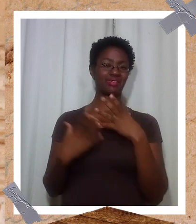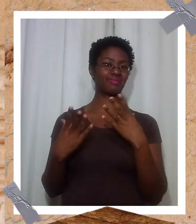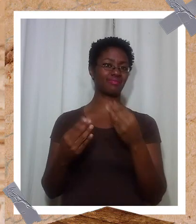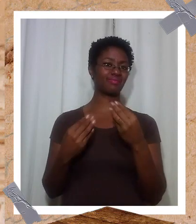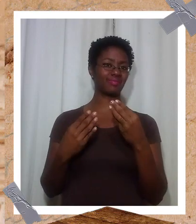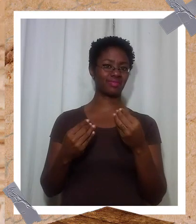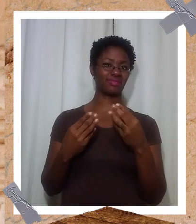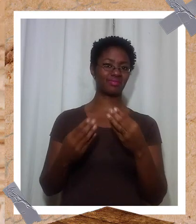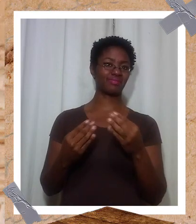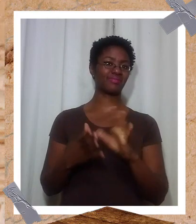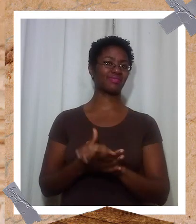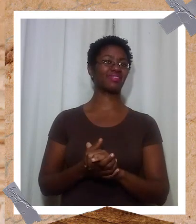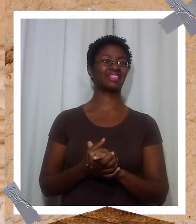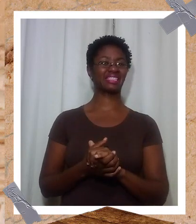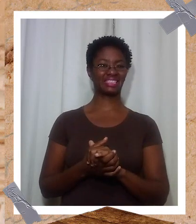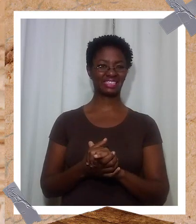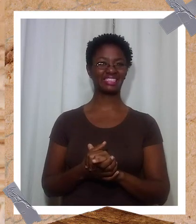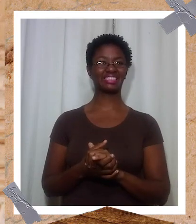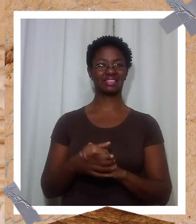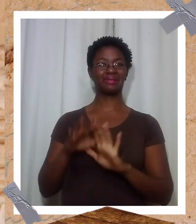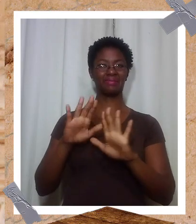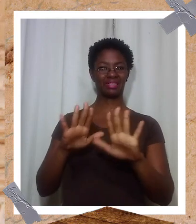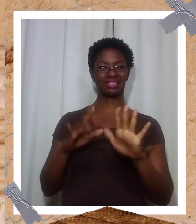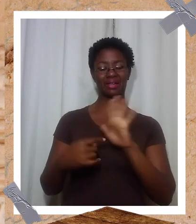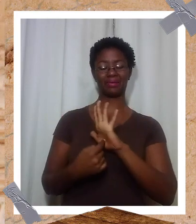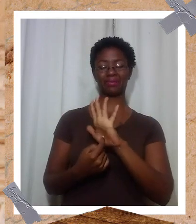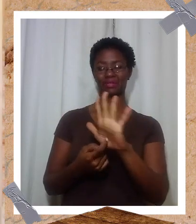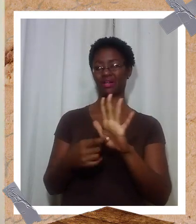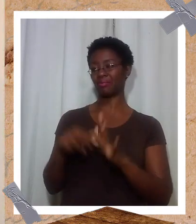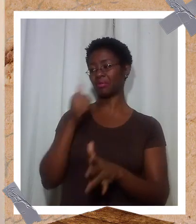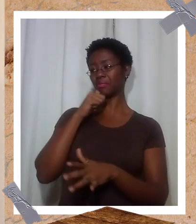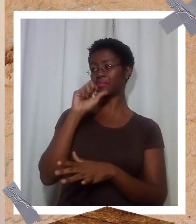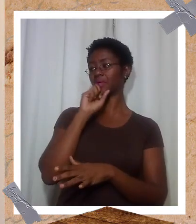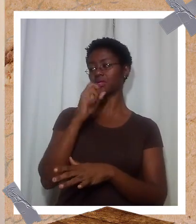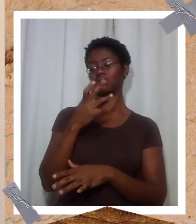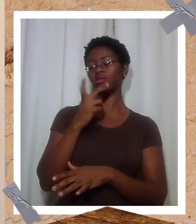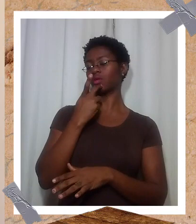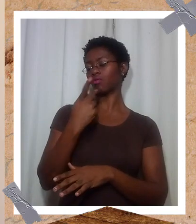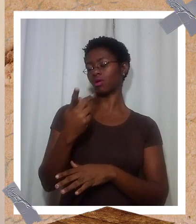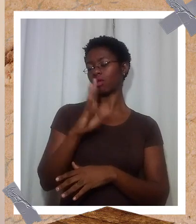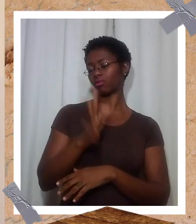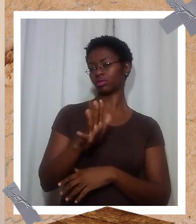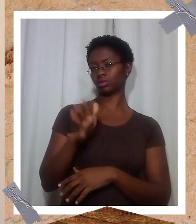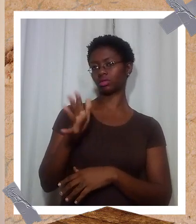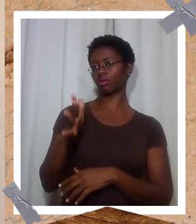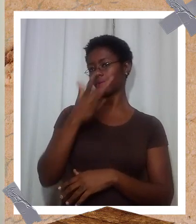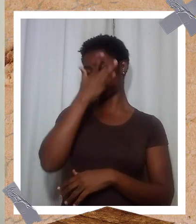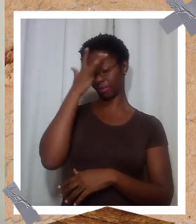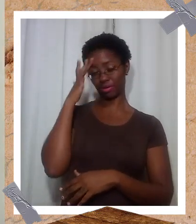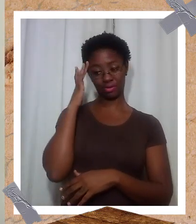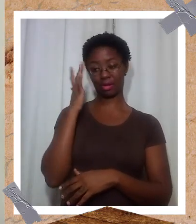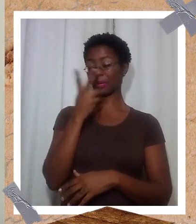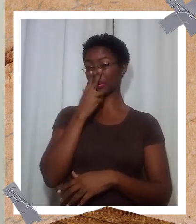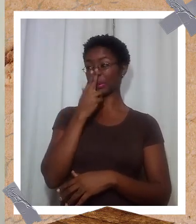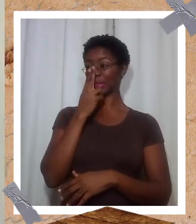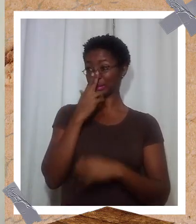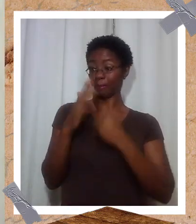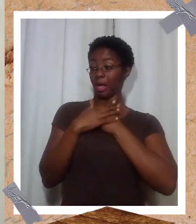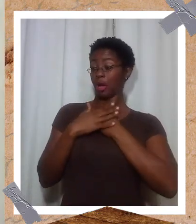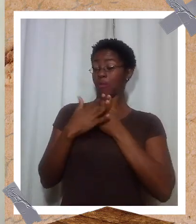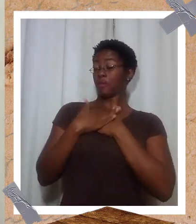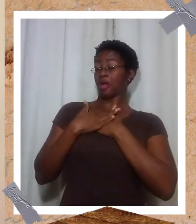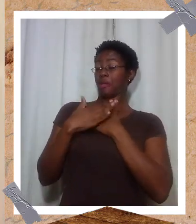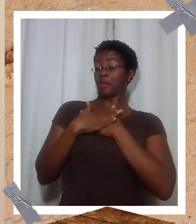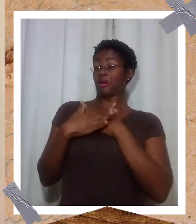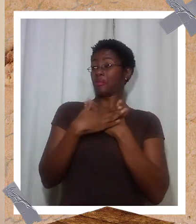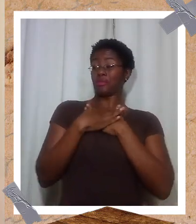falar, a Valéria é minha segunda mãe. Minha mãe não gostava muito disso, não, porque minha mãe sempre foi uma pessoa muito possessiva, no sentido, não, acho que